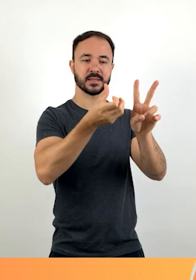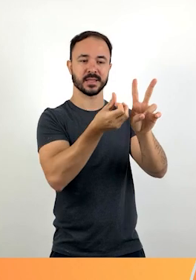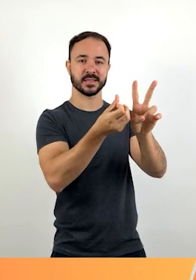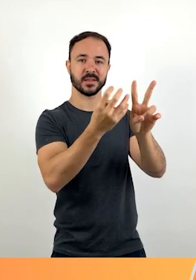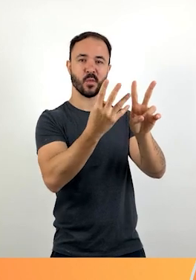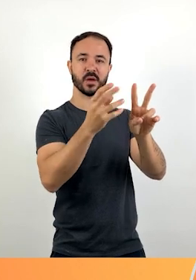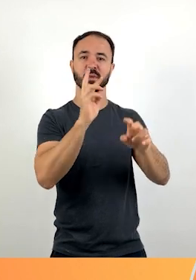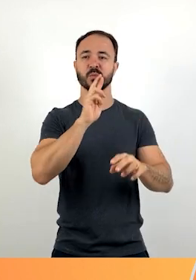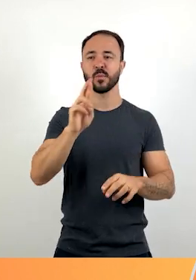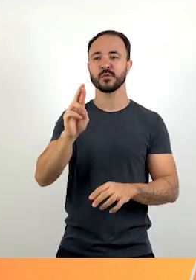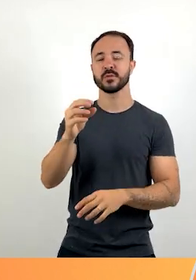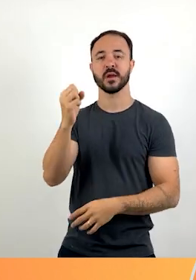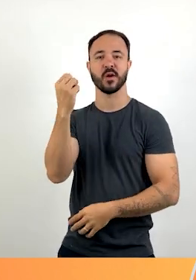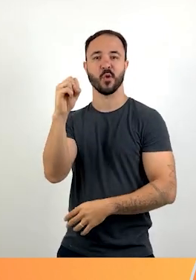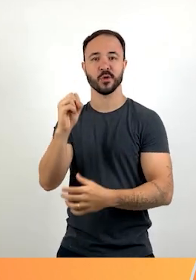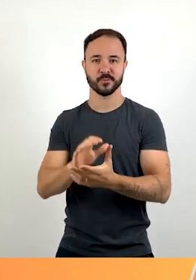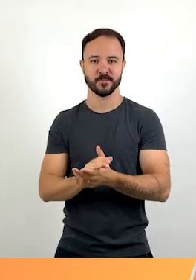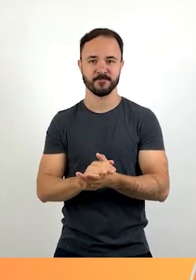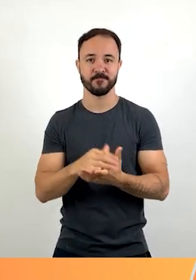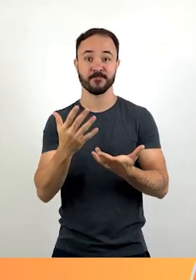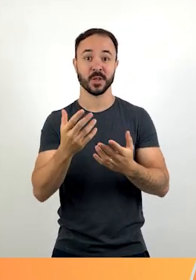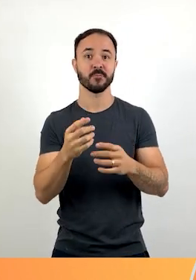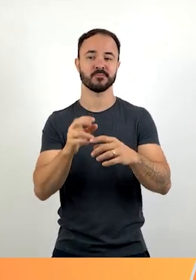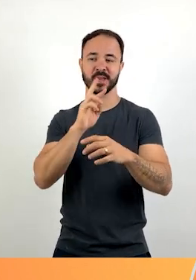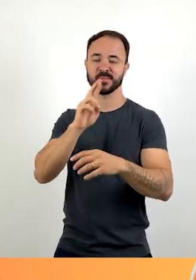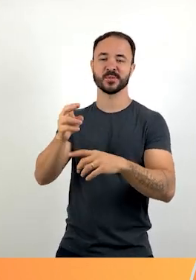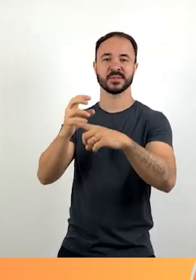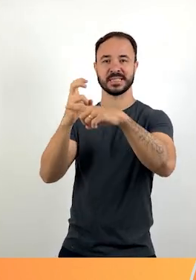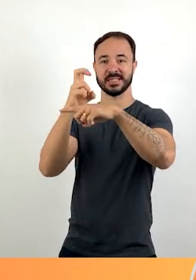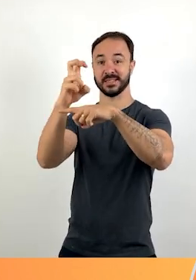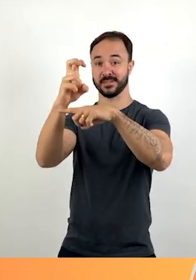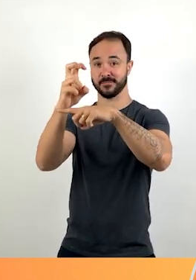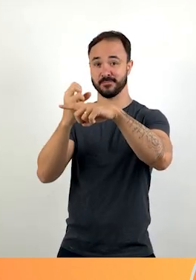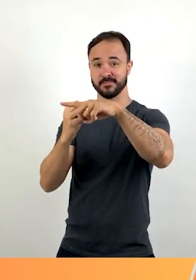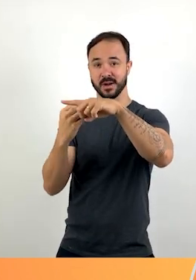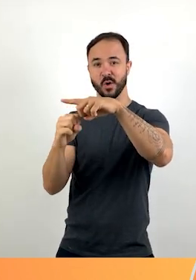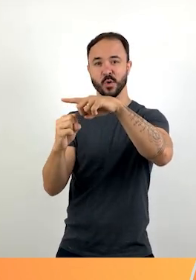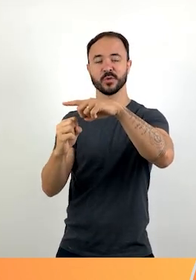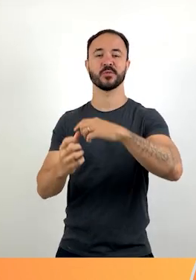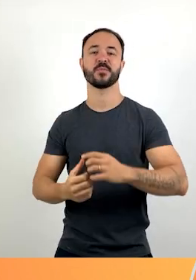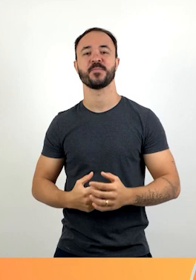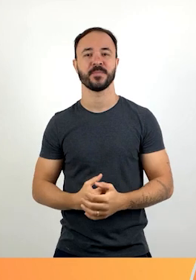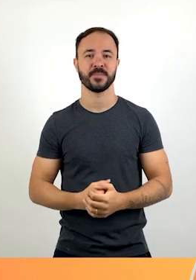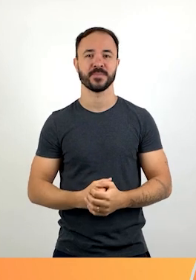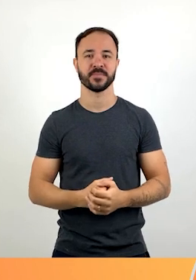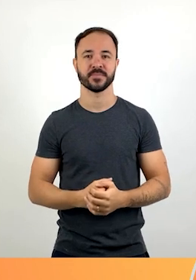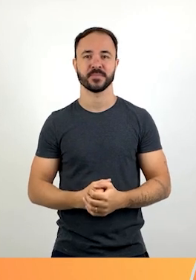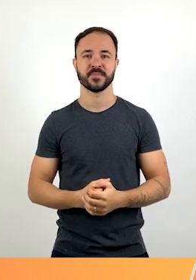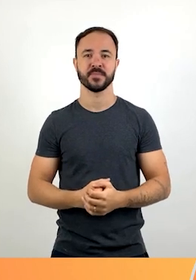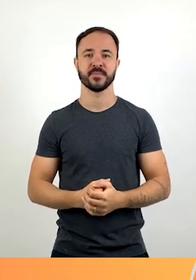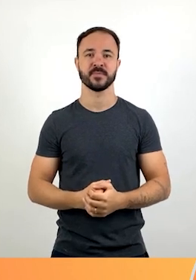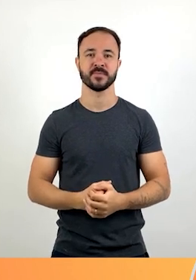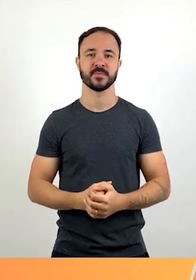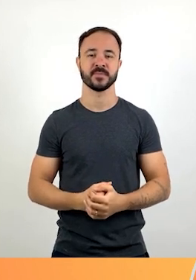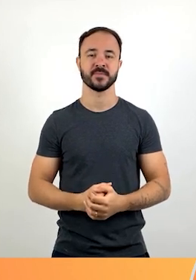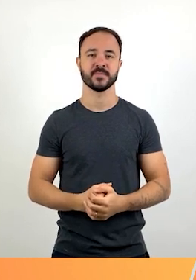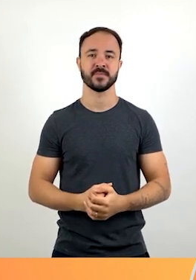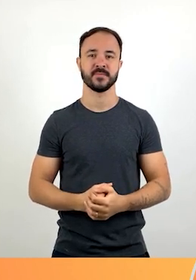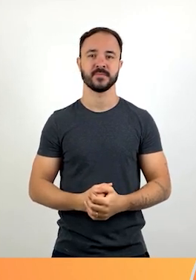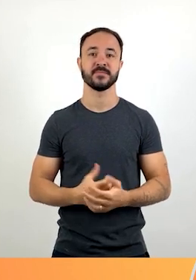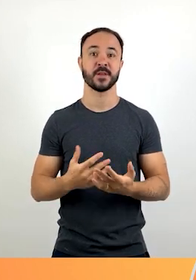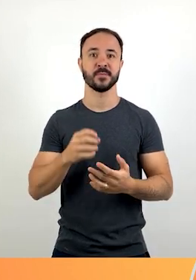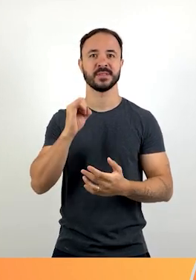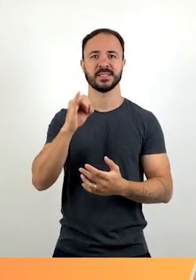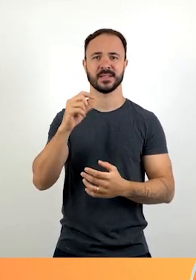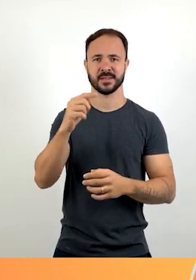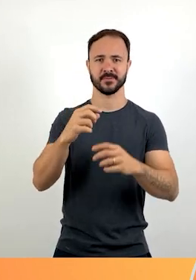quadrada dessa fração é 5 sobre 8. Até porque se eu pegar o 5 sobre 8 ao